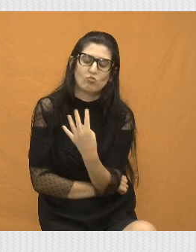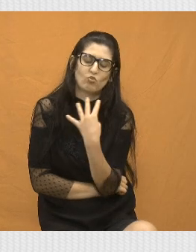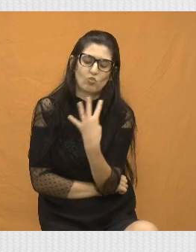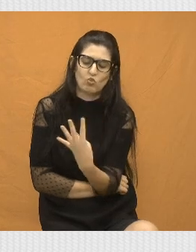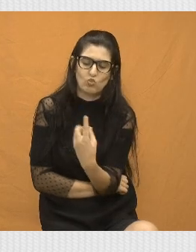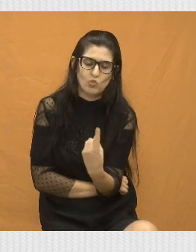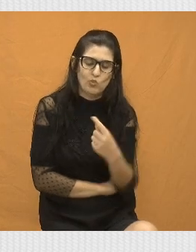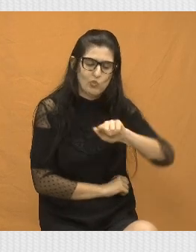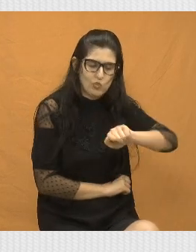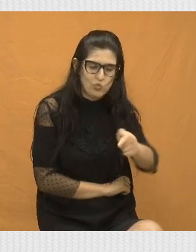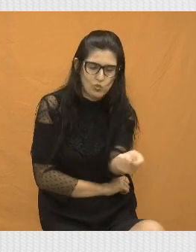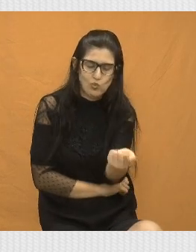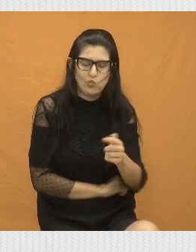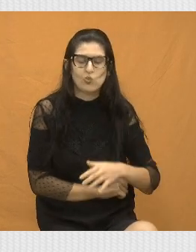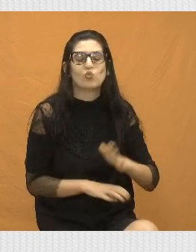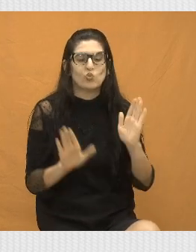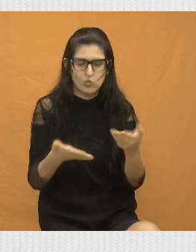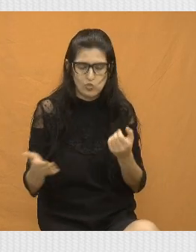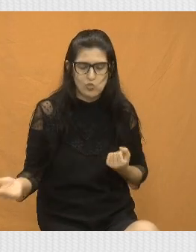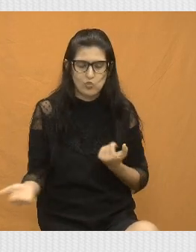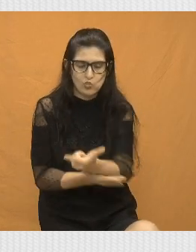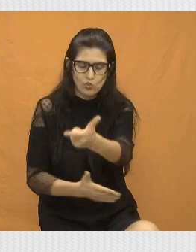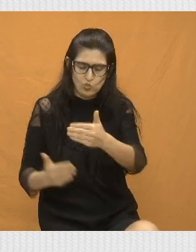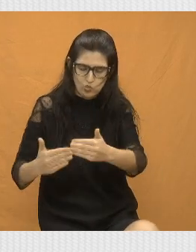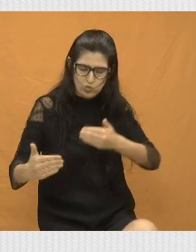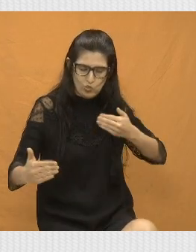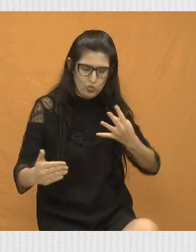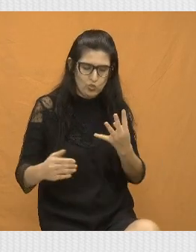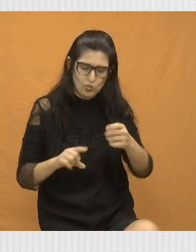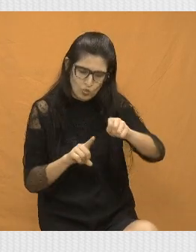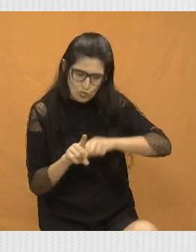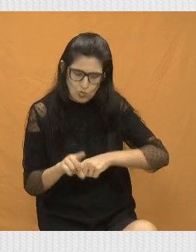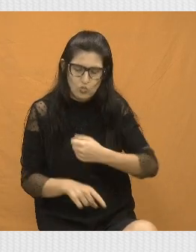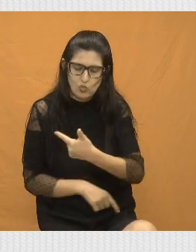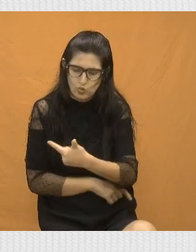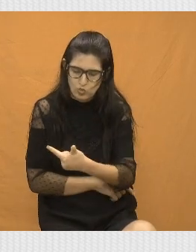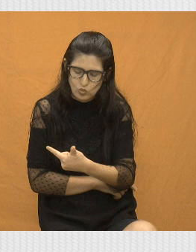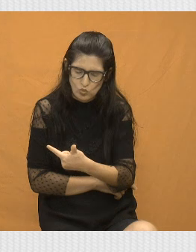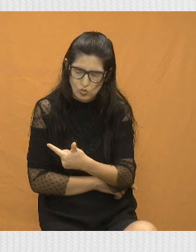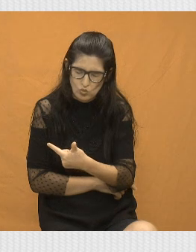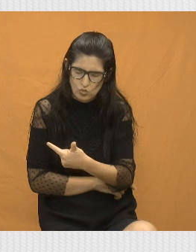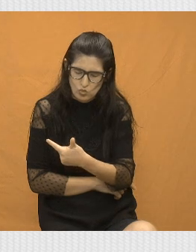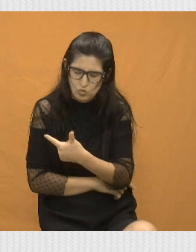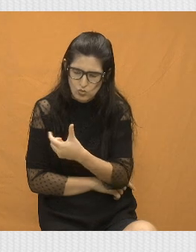1.260.041.000, na qual foi liquidado no primeiro quadrimestre